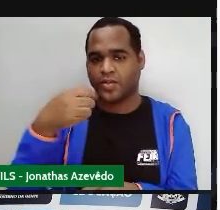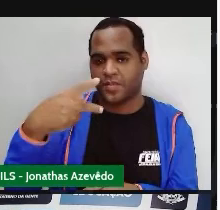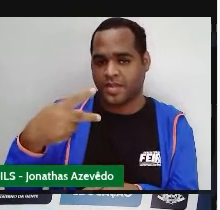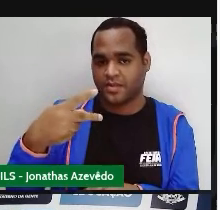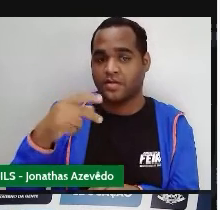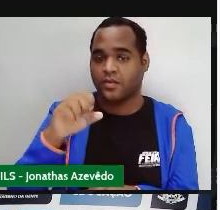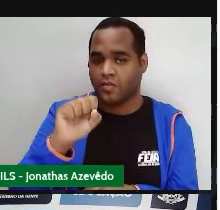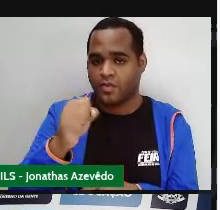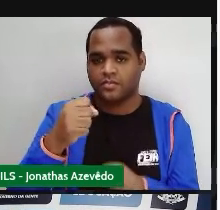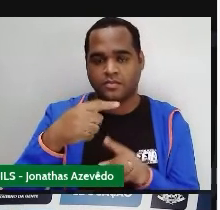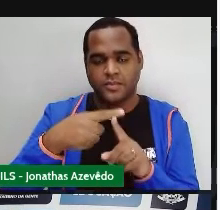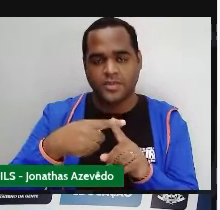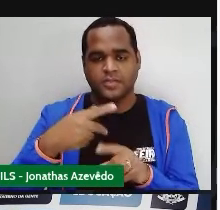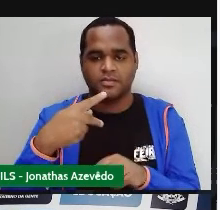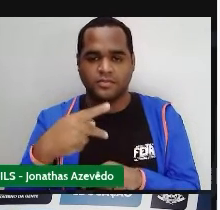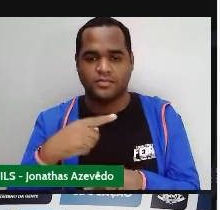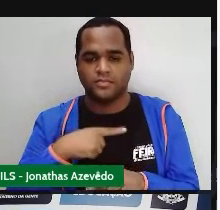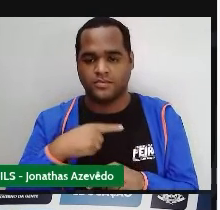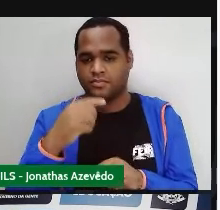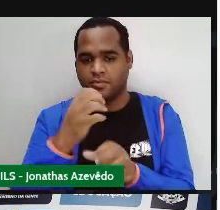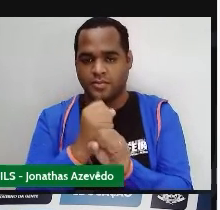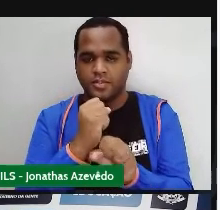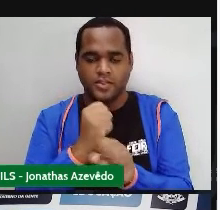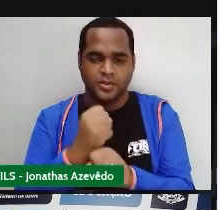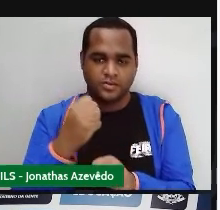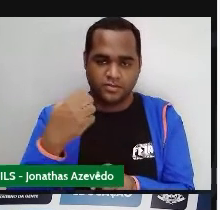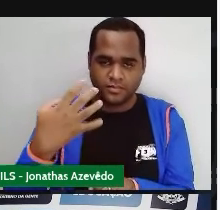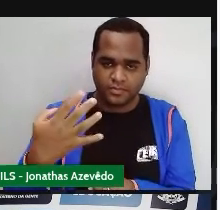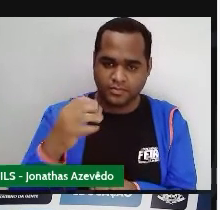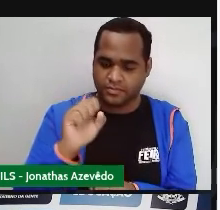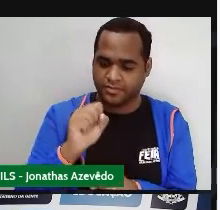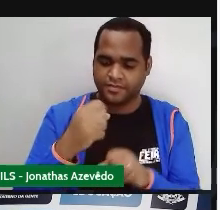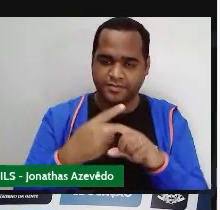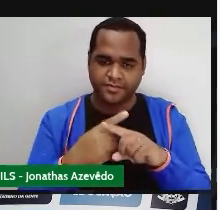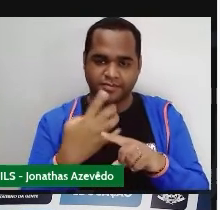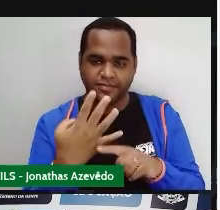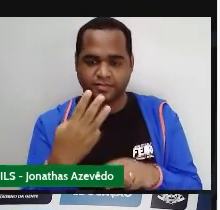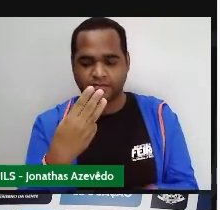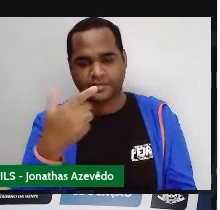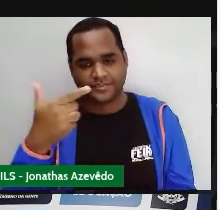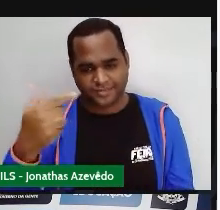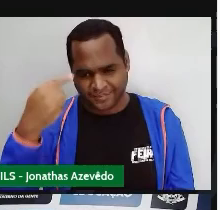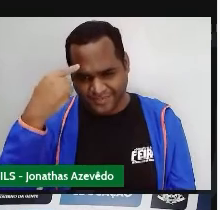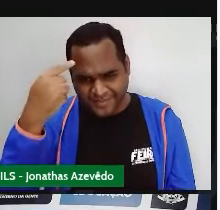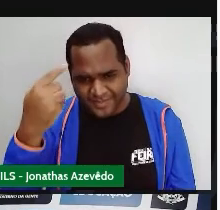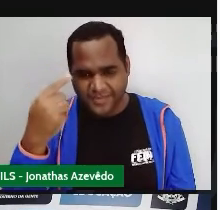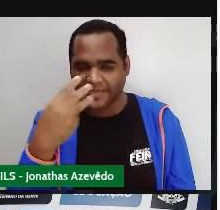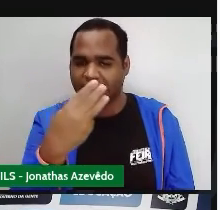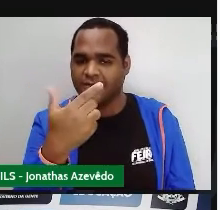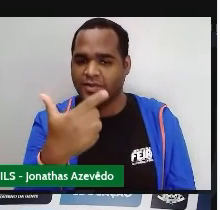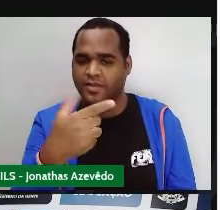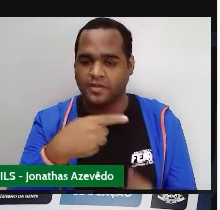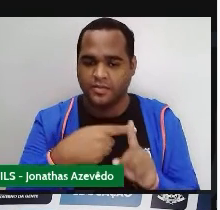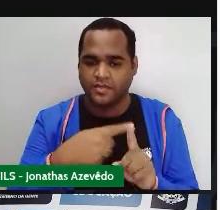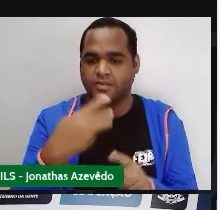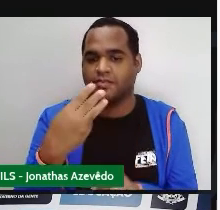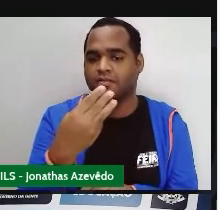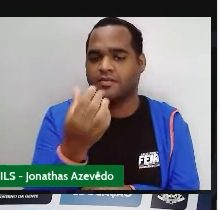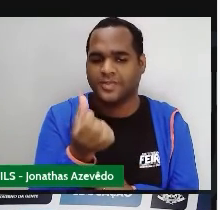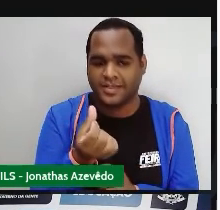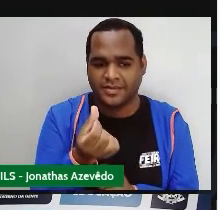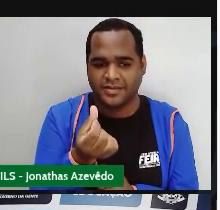p8x p p vale48 x 43232 mais